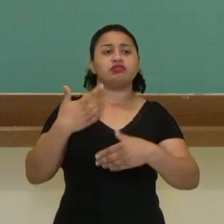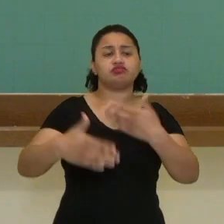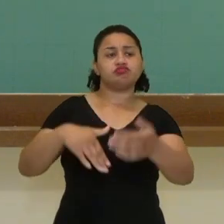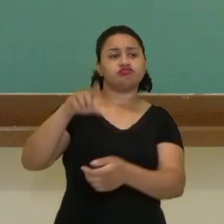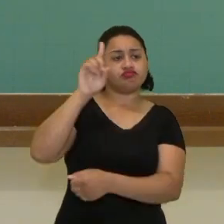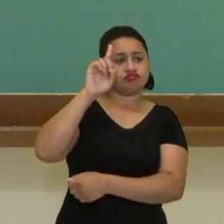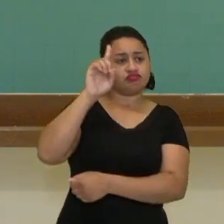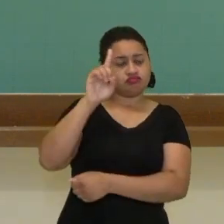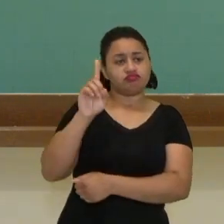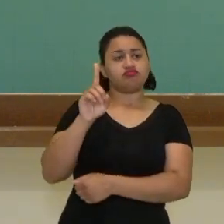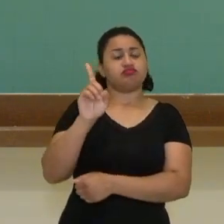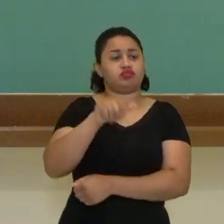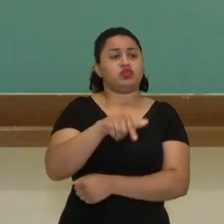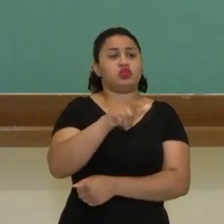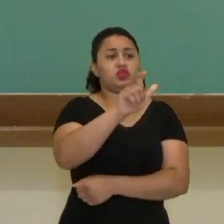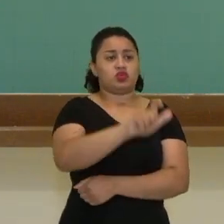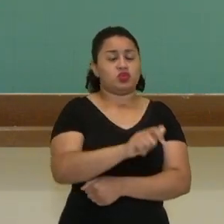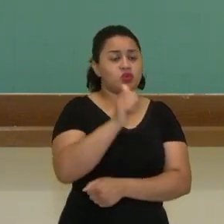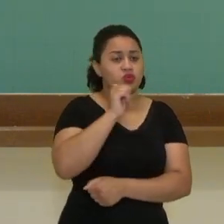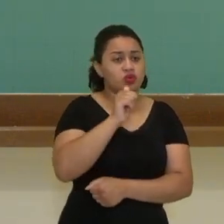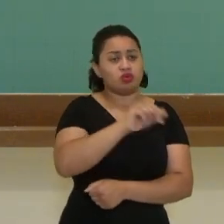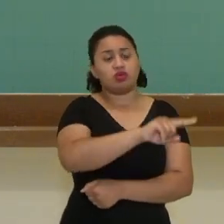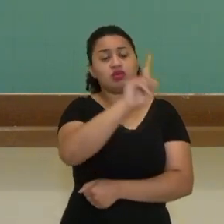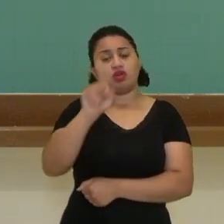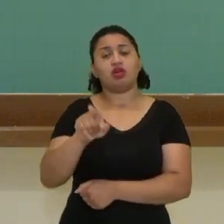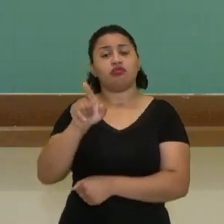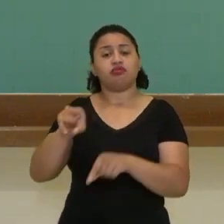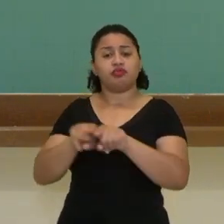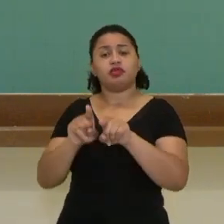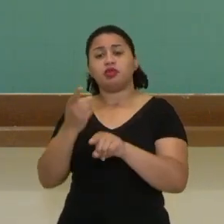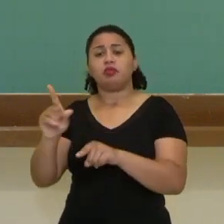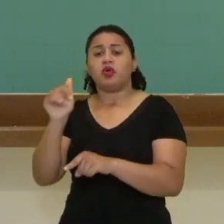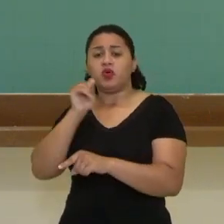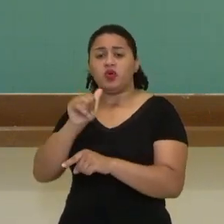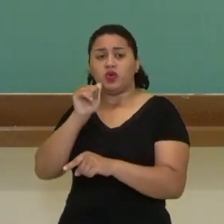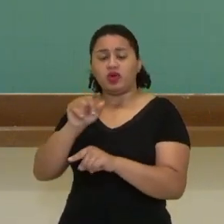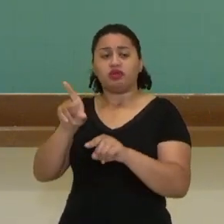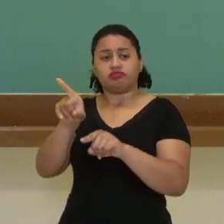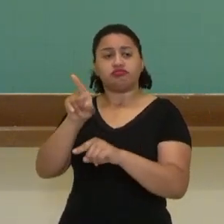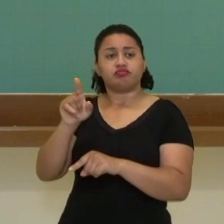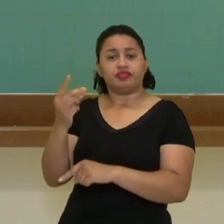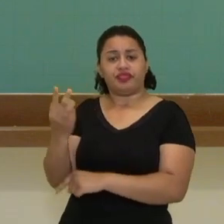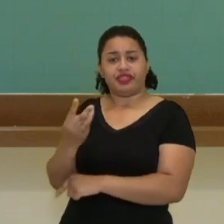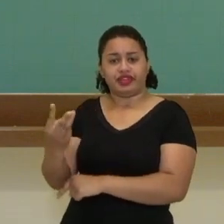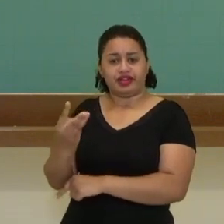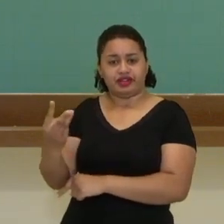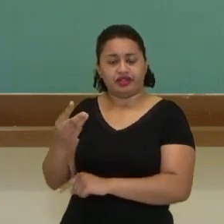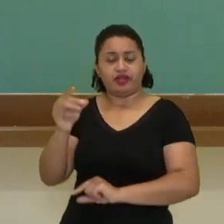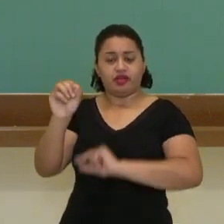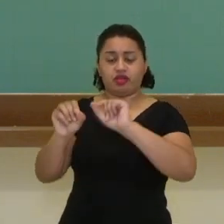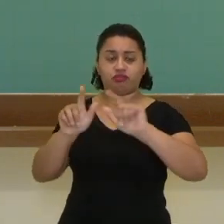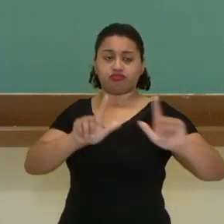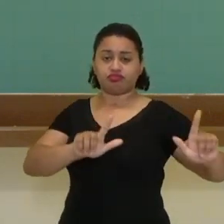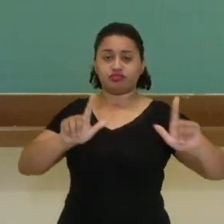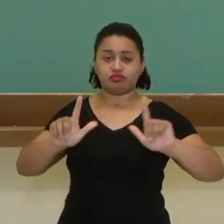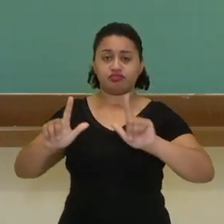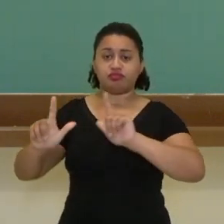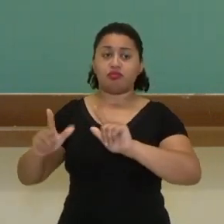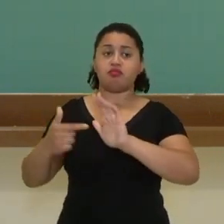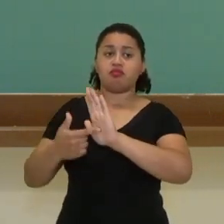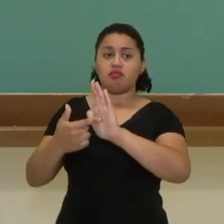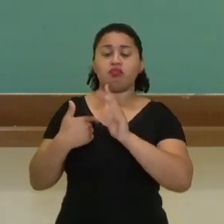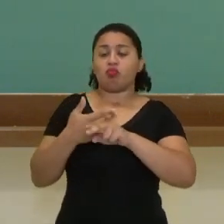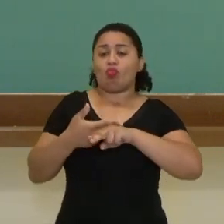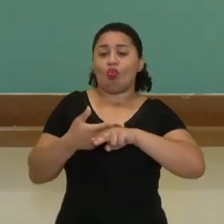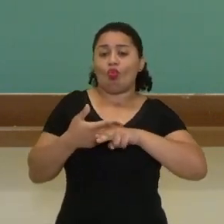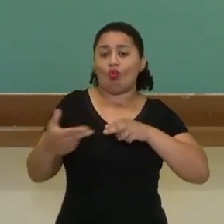de uma moça, e aqui também o cotidiano de uma outra moça. E nesse caso da segunda moça, ela aparece nua